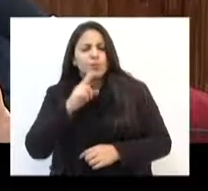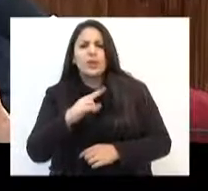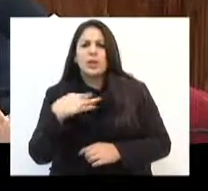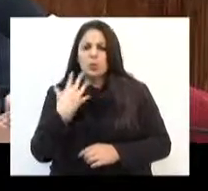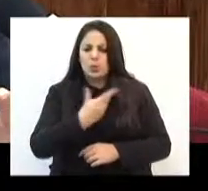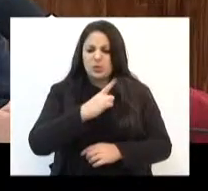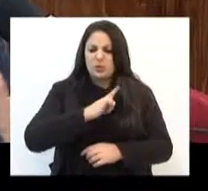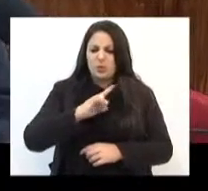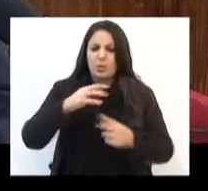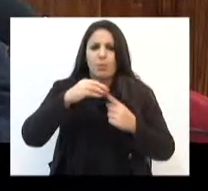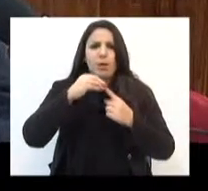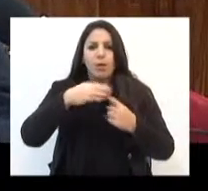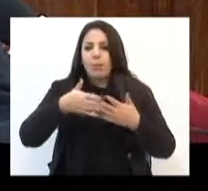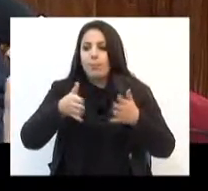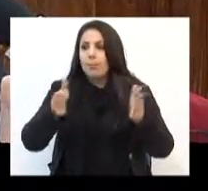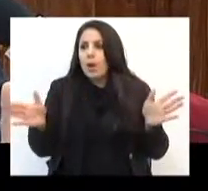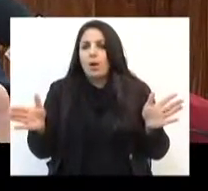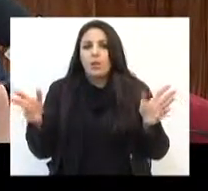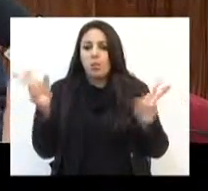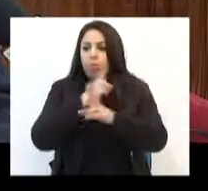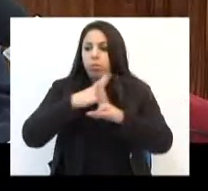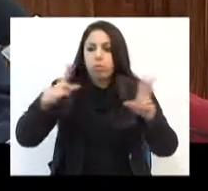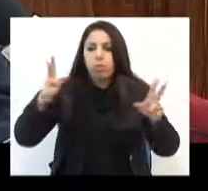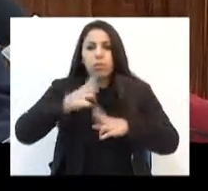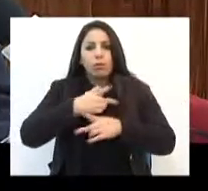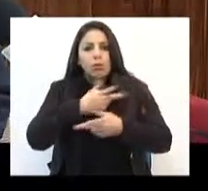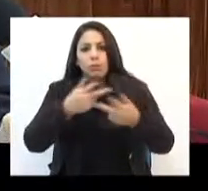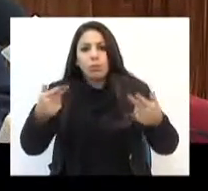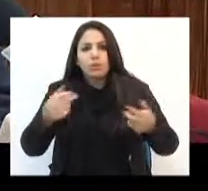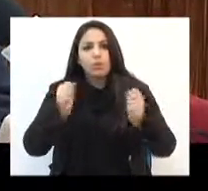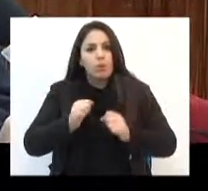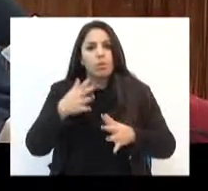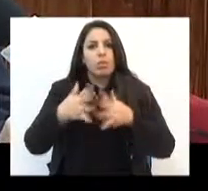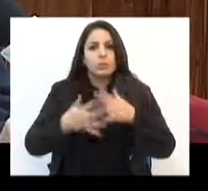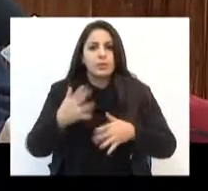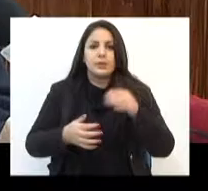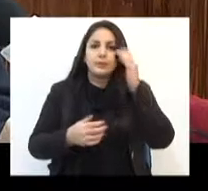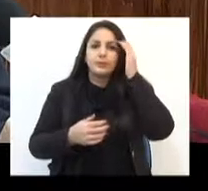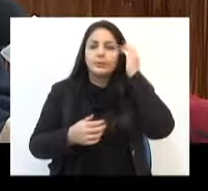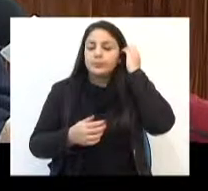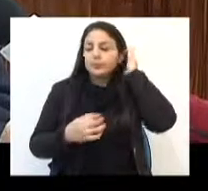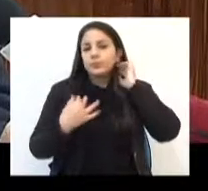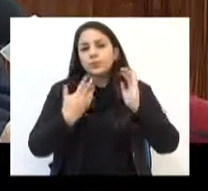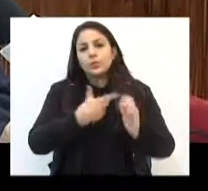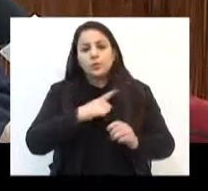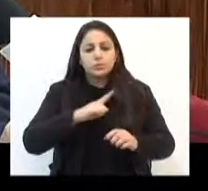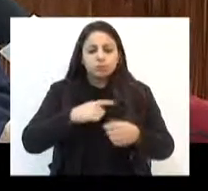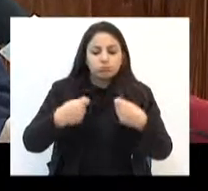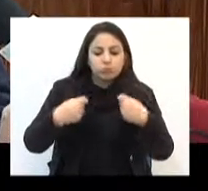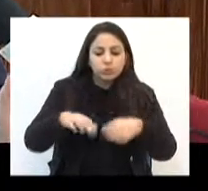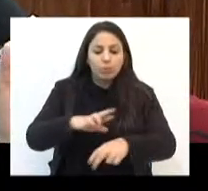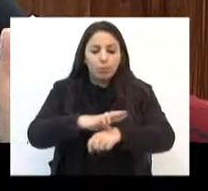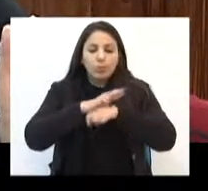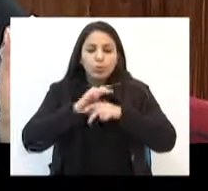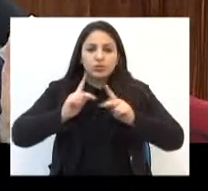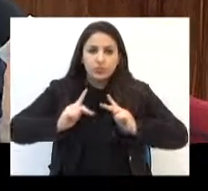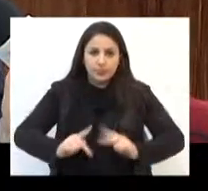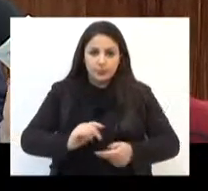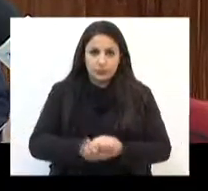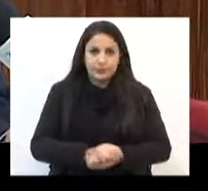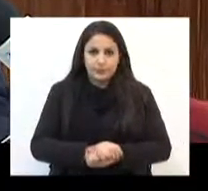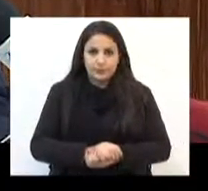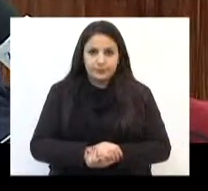parada de ônibus. E nós buscamos justamente a proteção do cadeirante, por exemplo. Nós buscamos principalmente